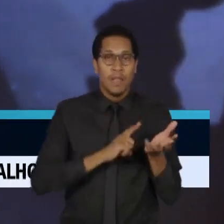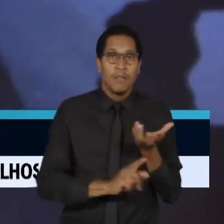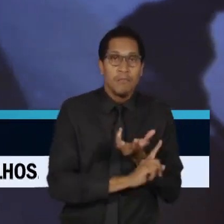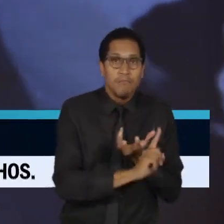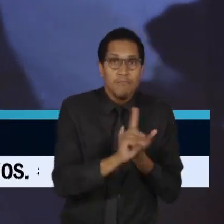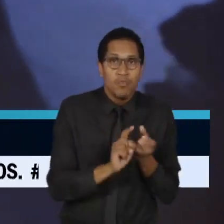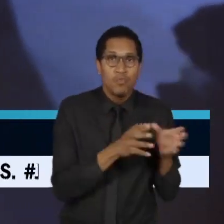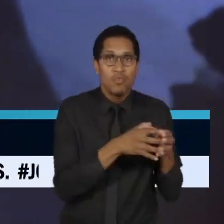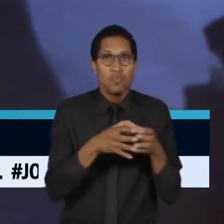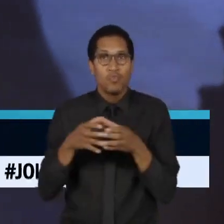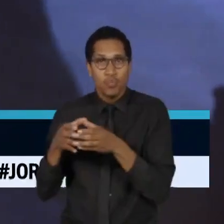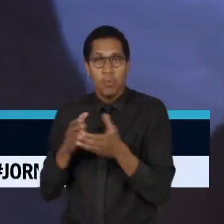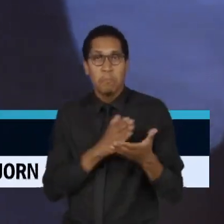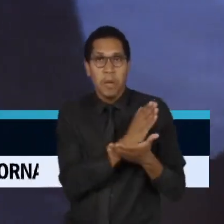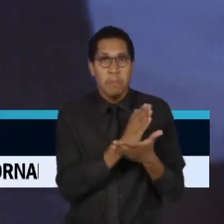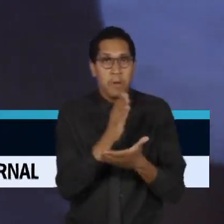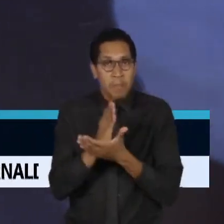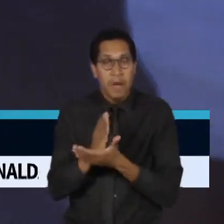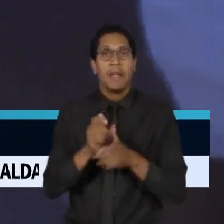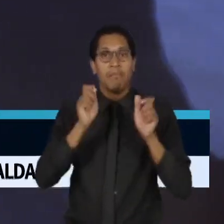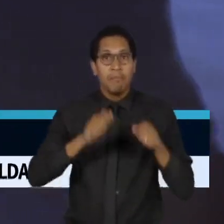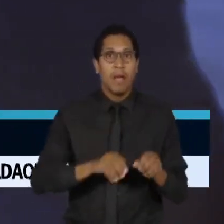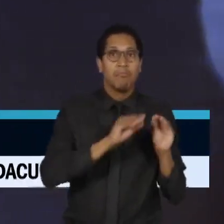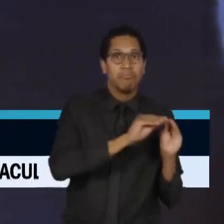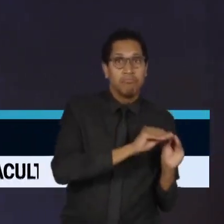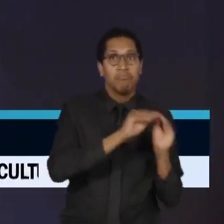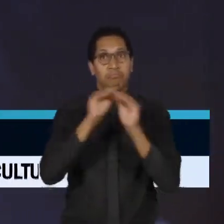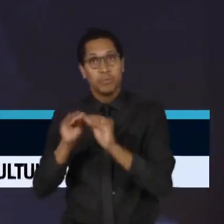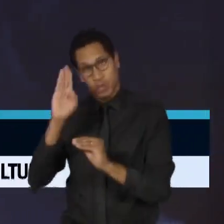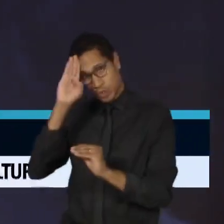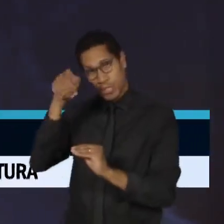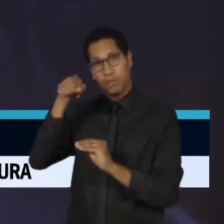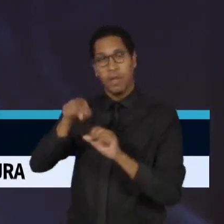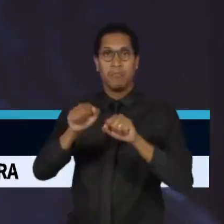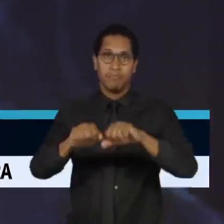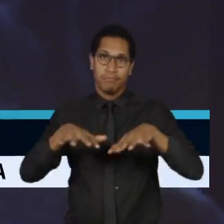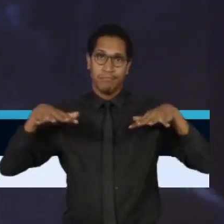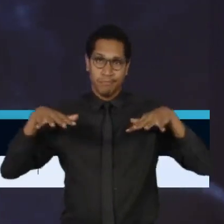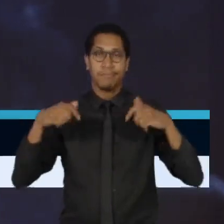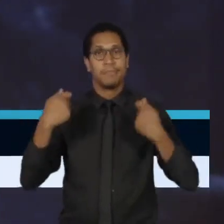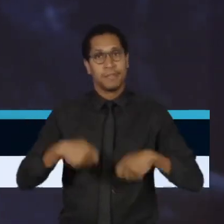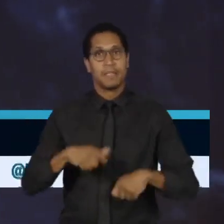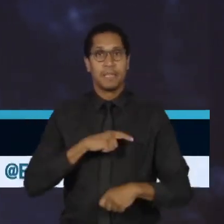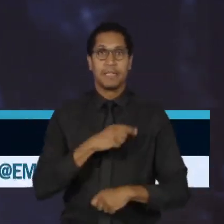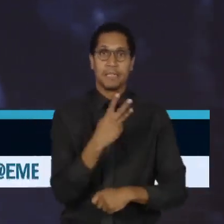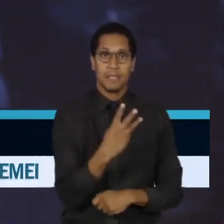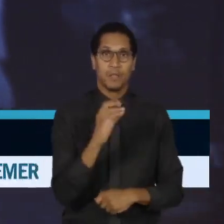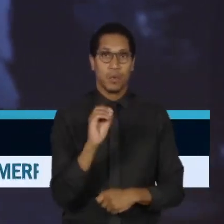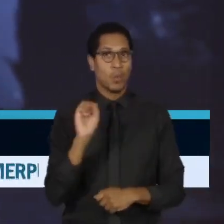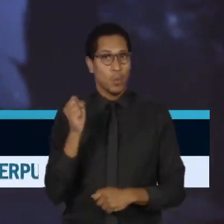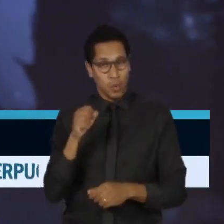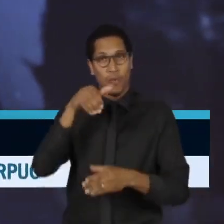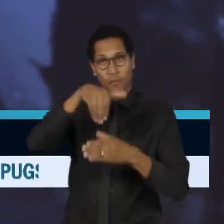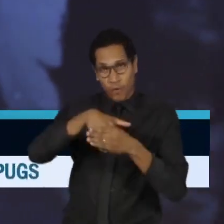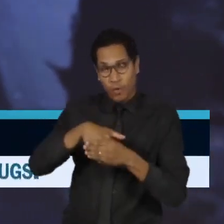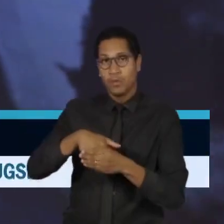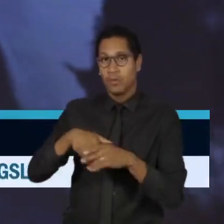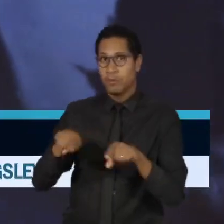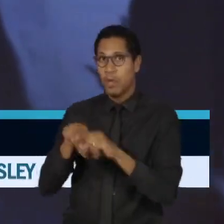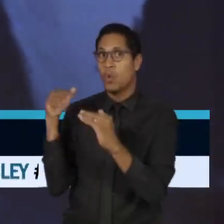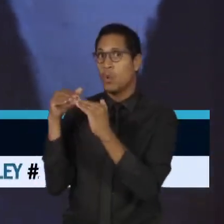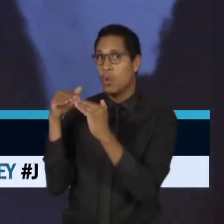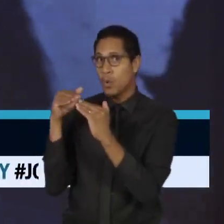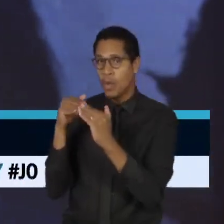assim a PEC poderá ir diretamente ao plenário onde precisa de pelo menos 308 votos favoráveis em duas